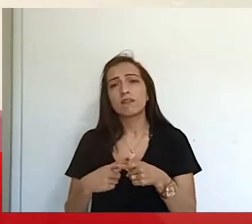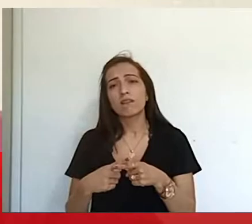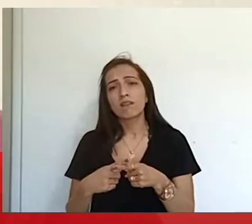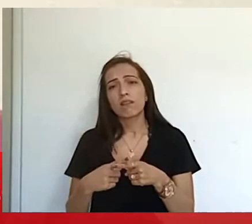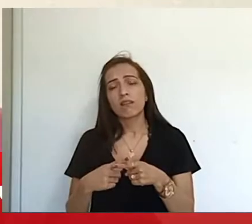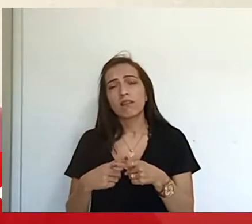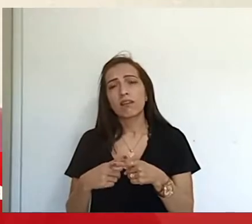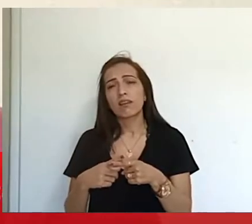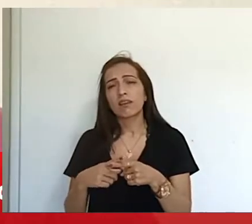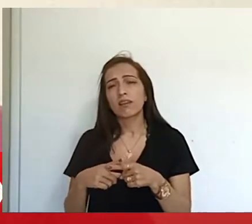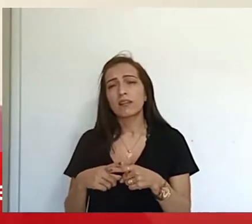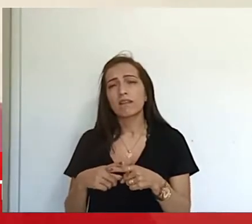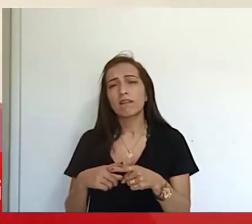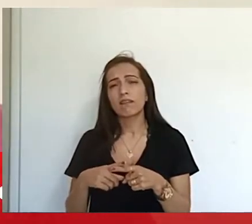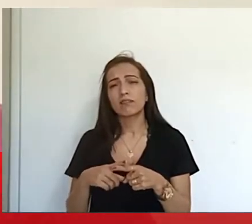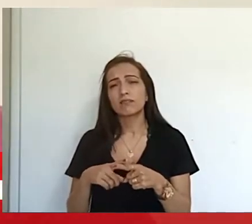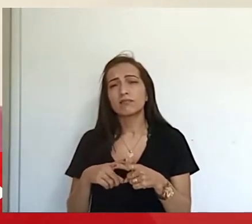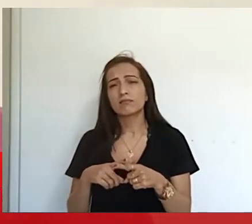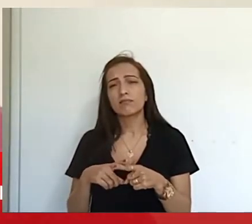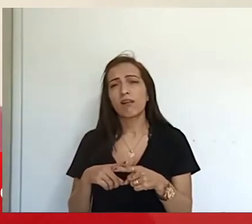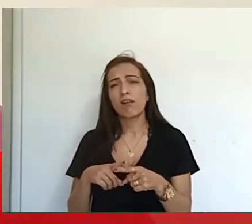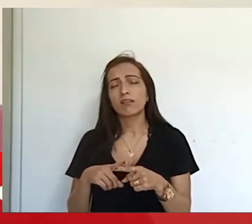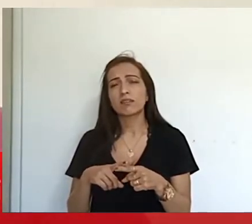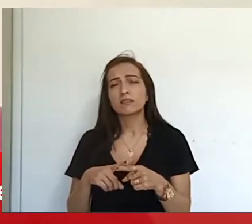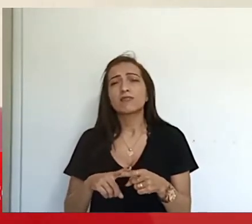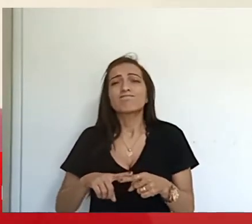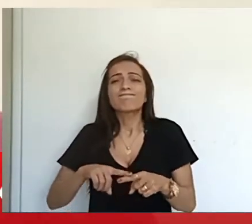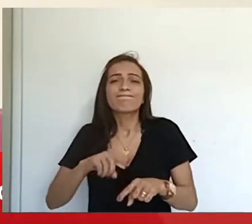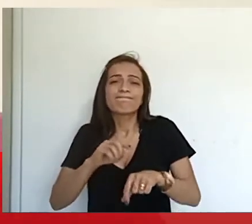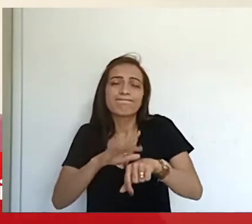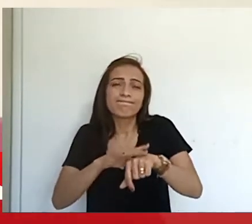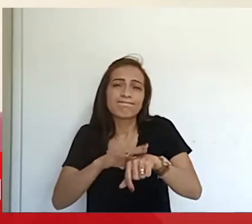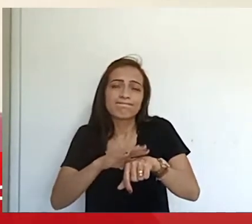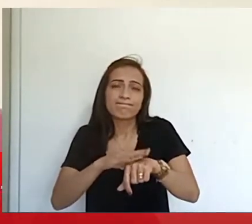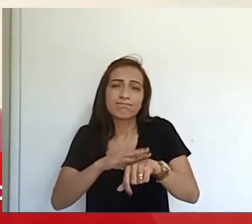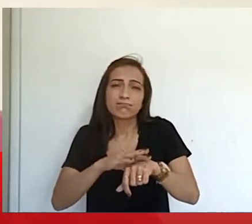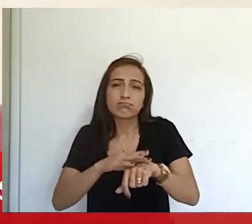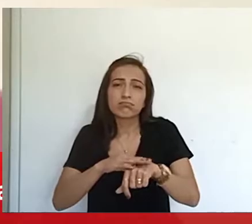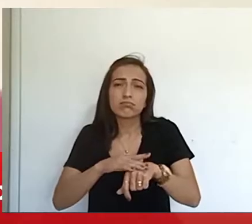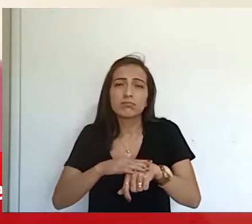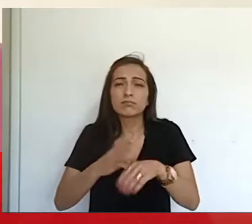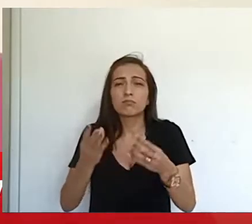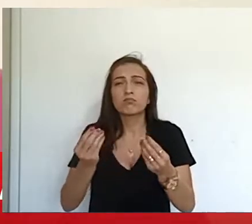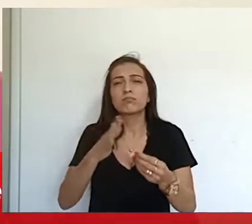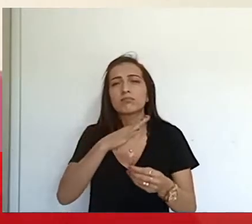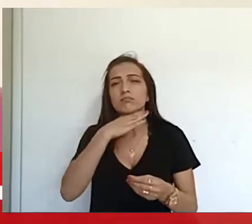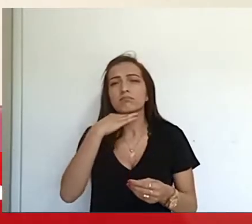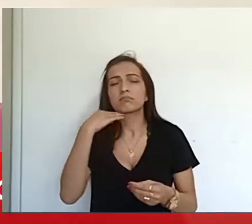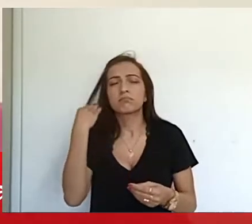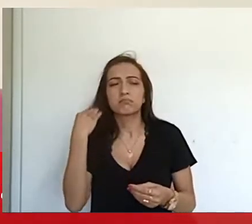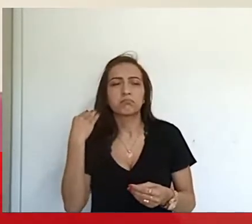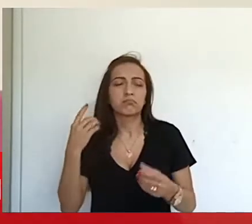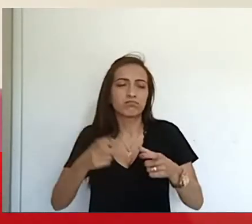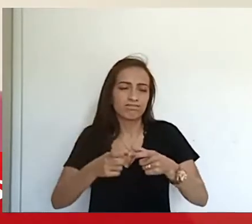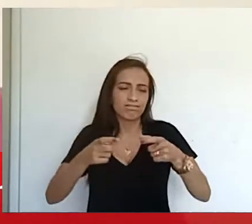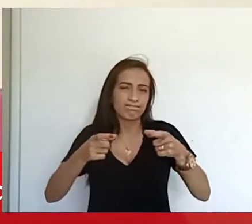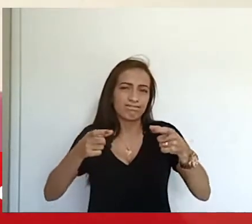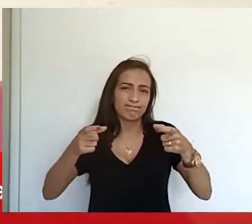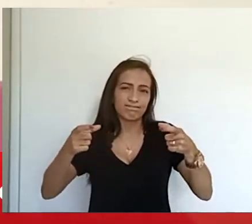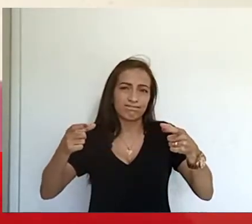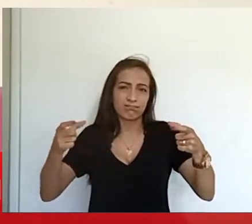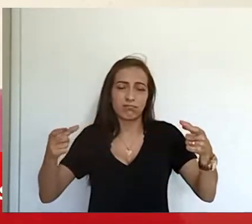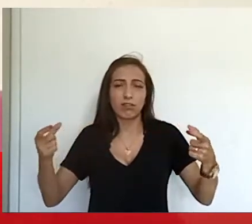né, da própria doença. No momento que está aumentando o número de infectados e o número de doentes, não é esse o momento que nós